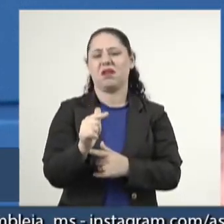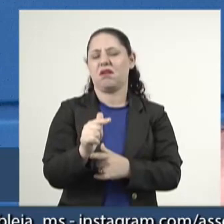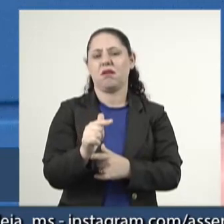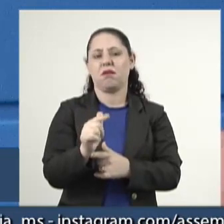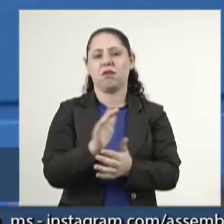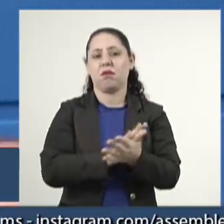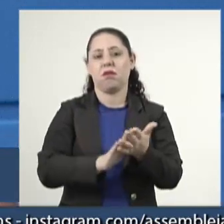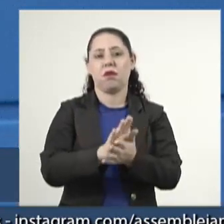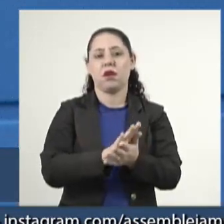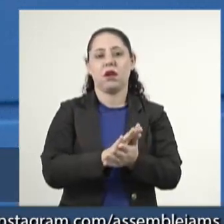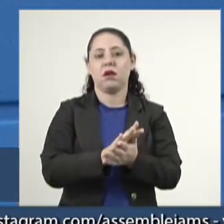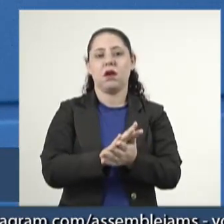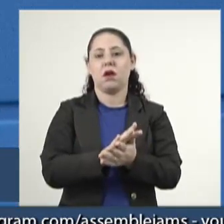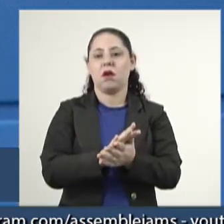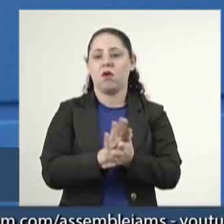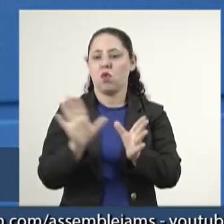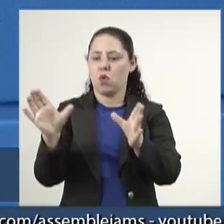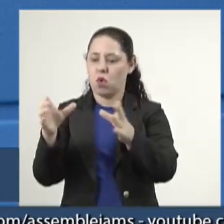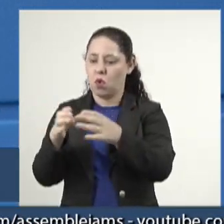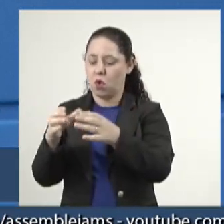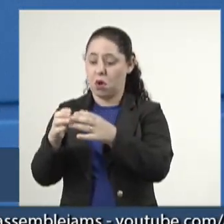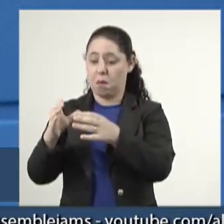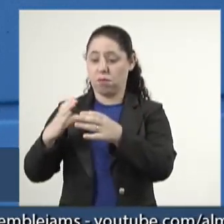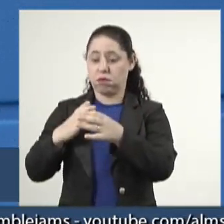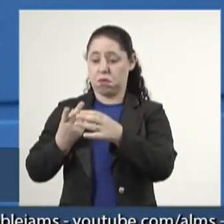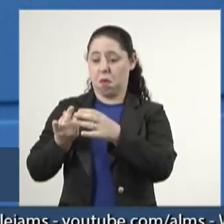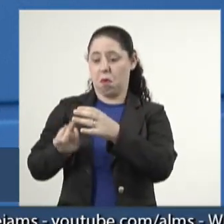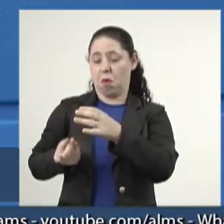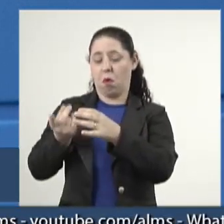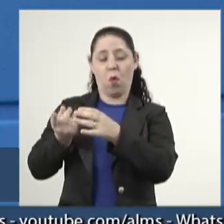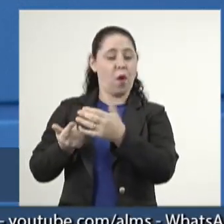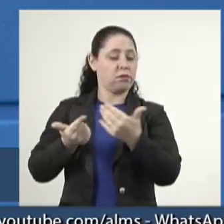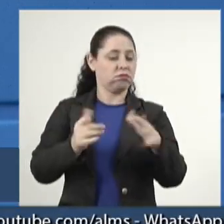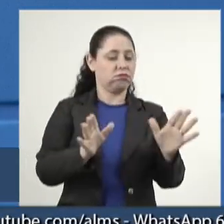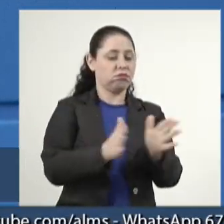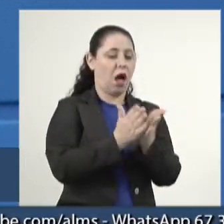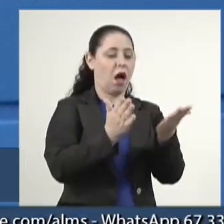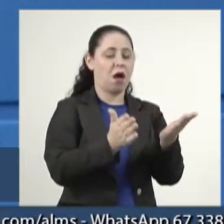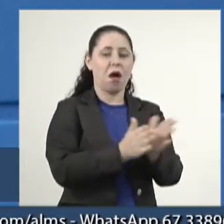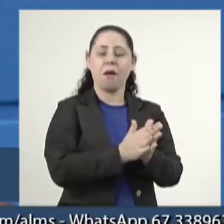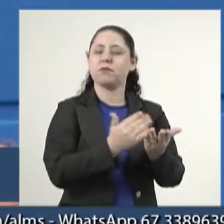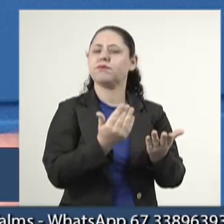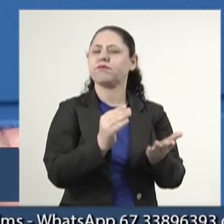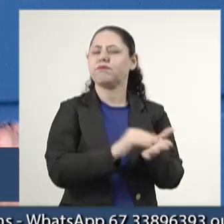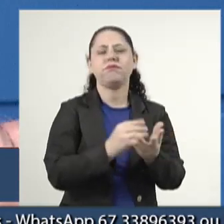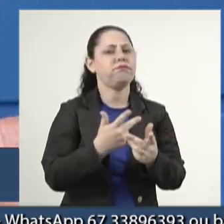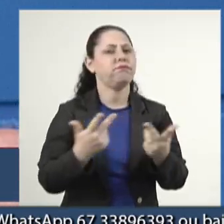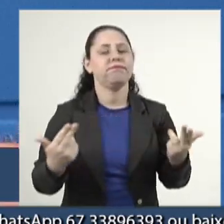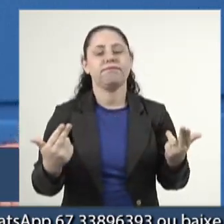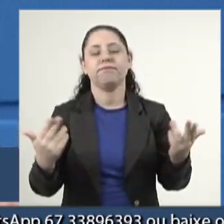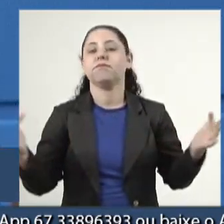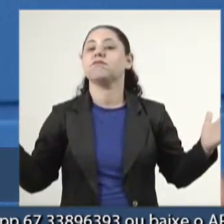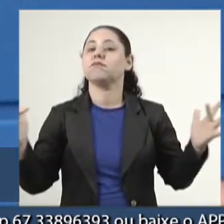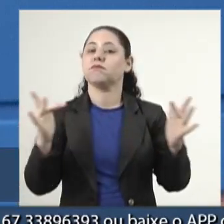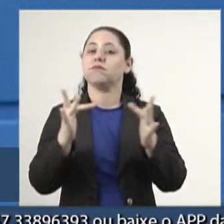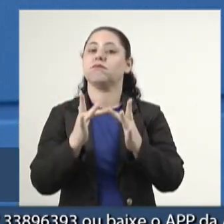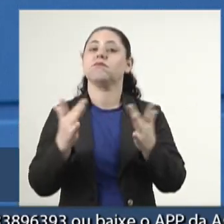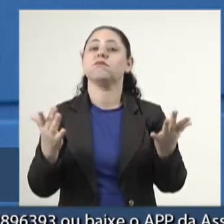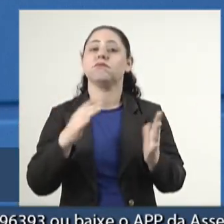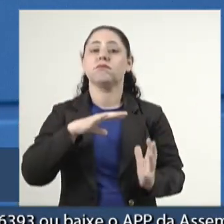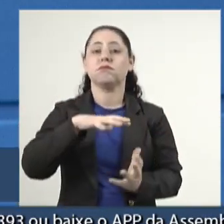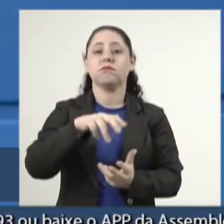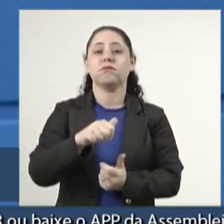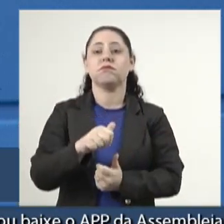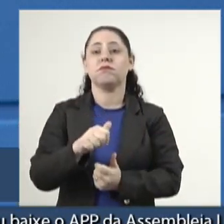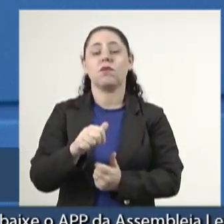desenvolvimento. Pega a grande parte do capital e a outra parte não. Então, isso há um consenso hoje a nível mundial,